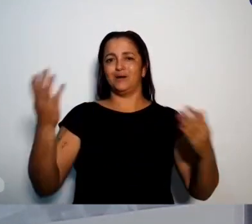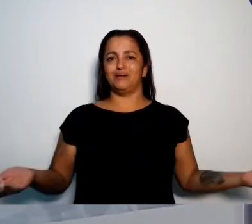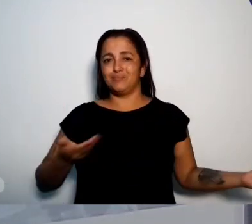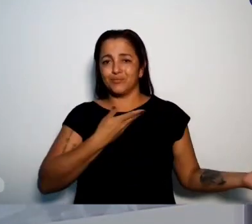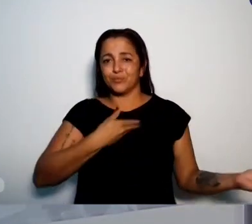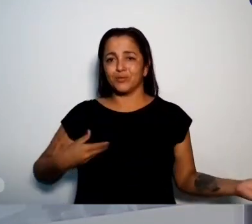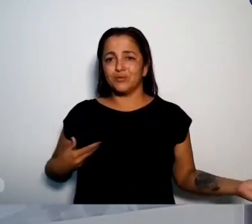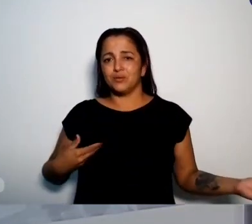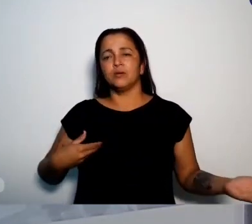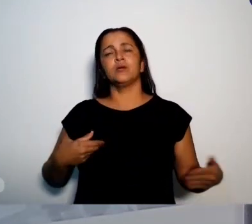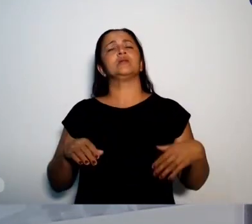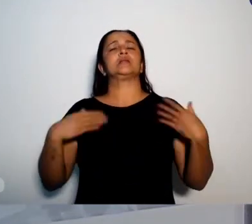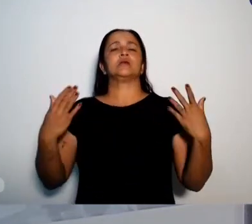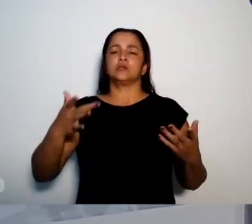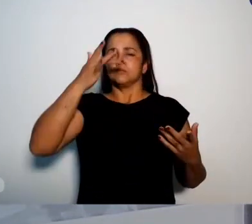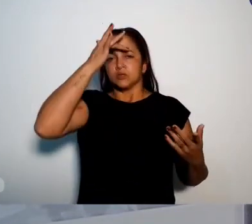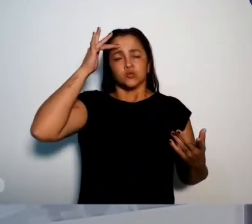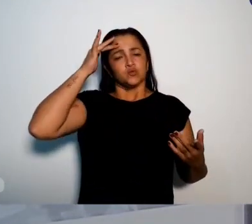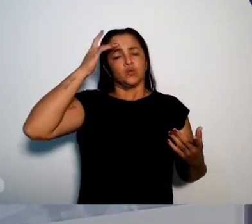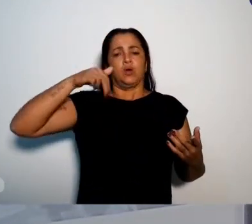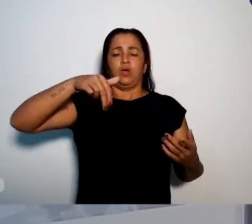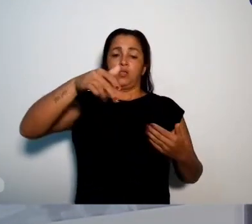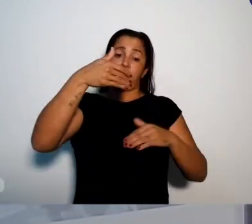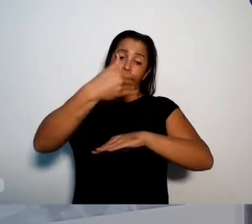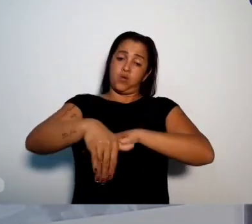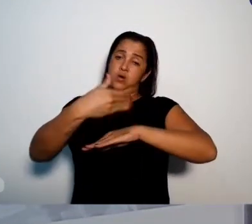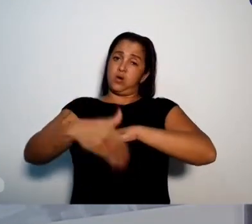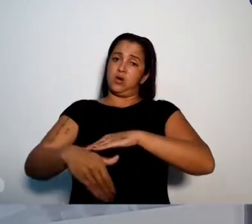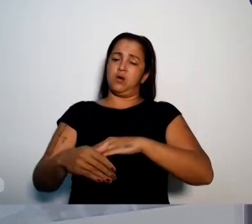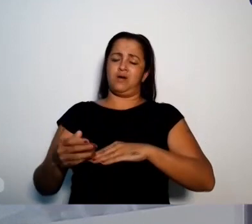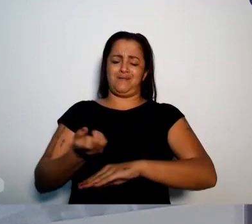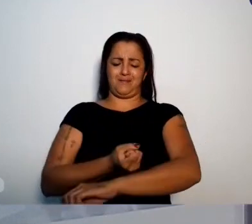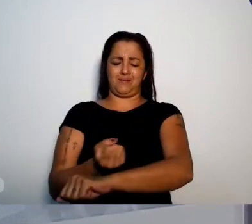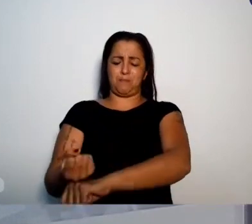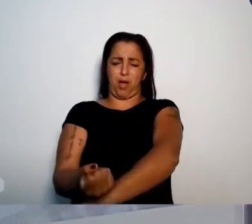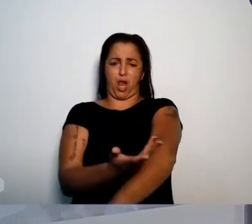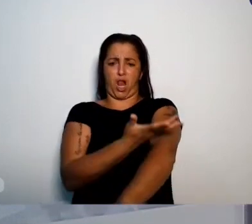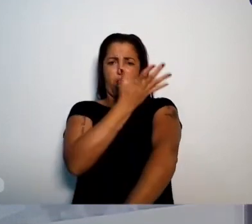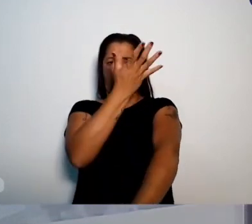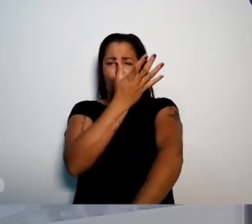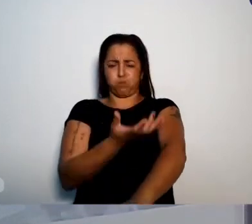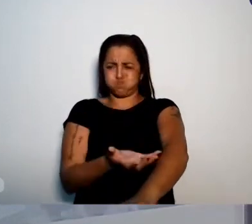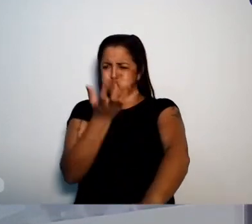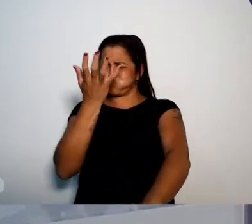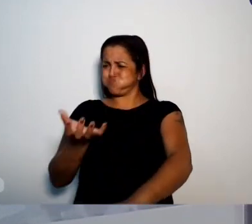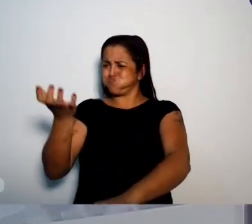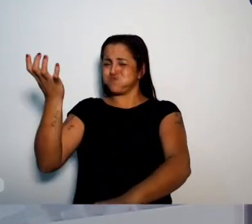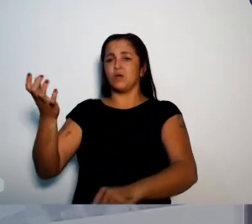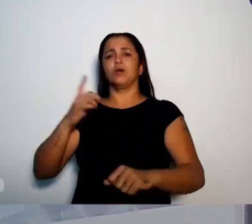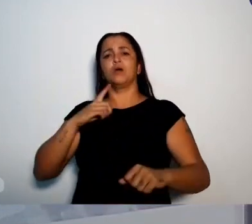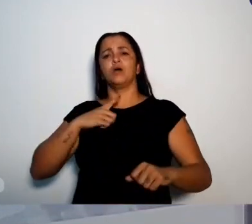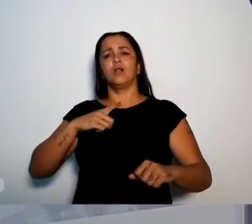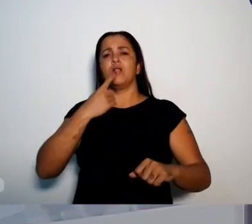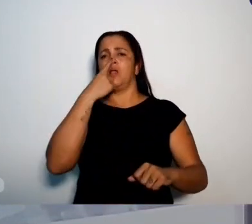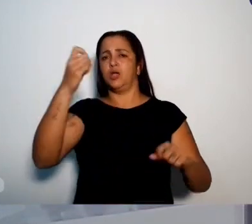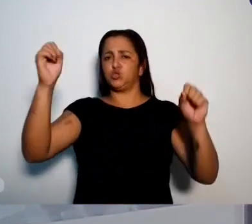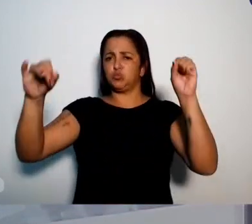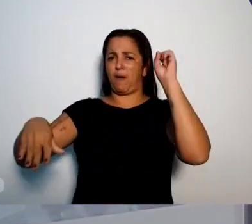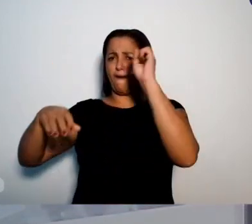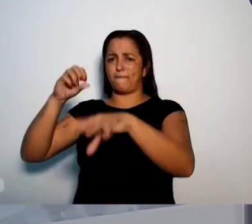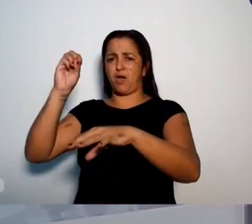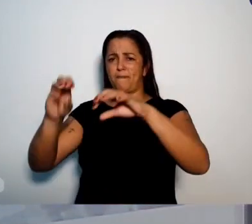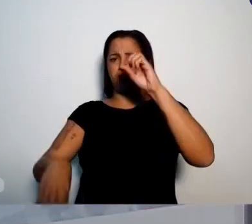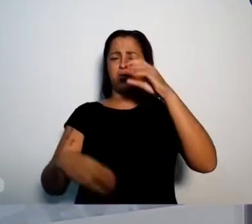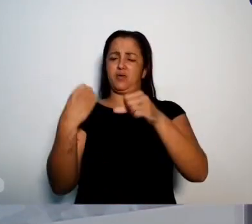acabam andando ali na rua e o mato, lixo, resto de materiais de construção acabam ficando